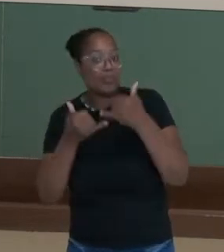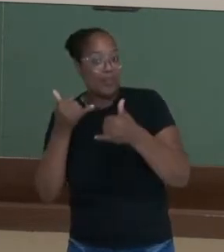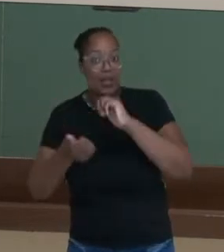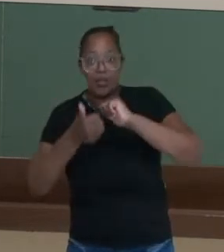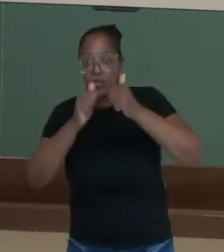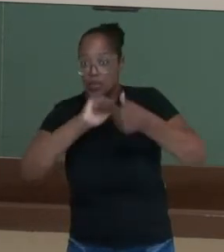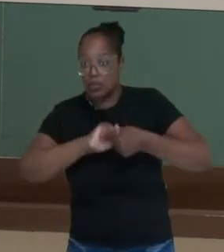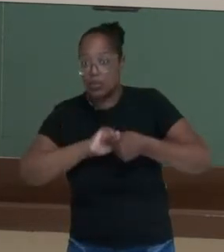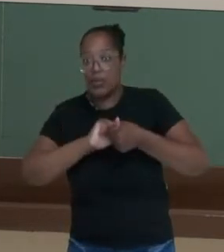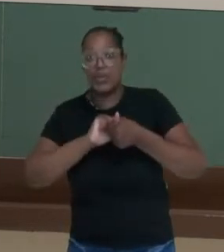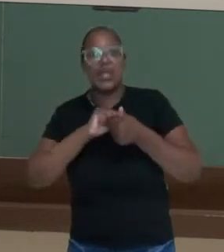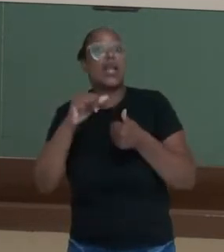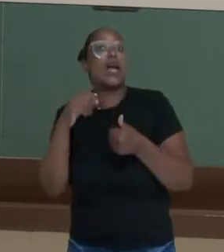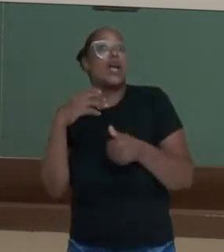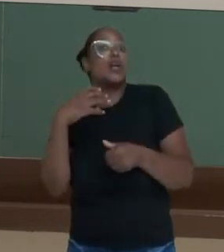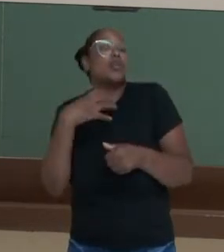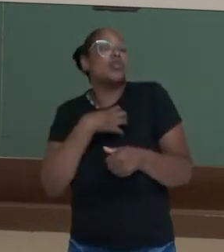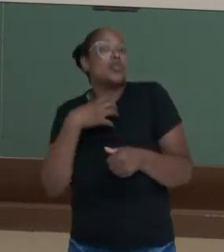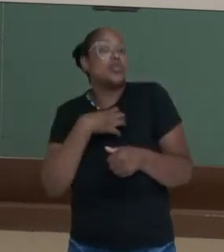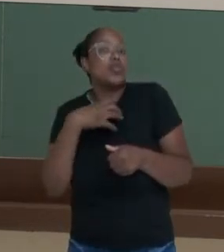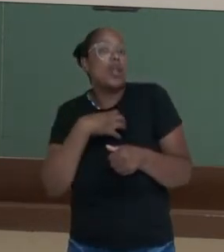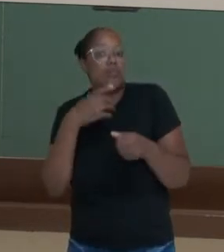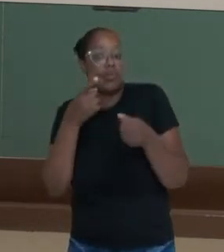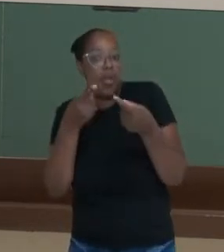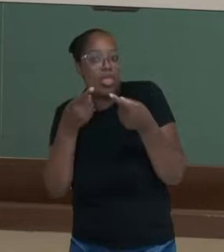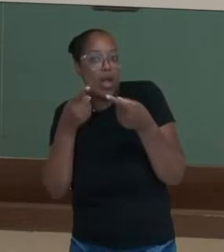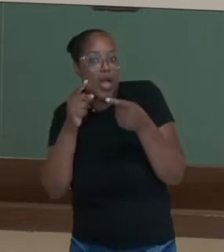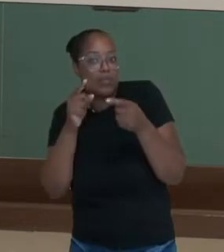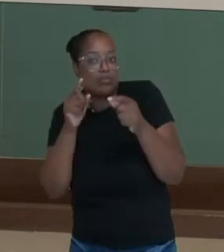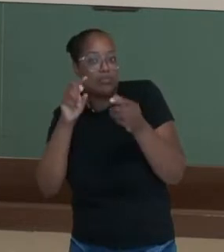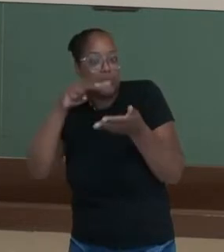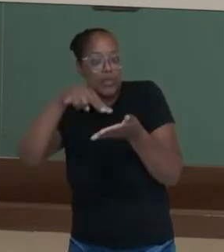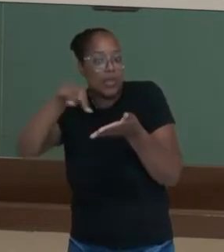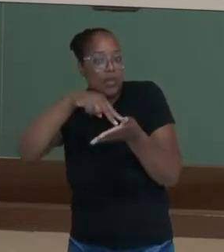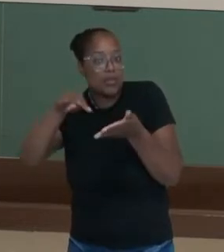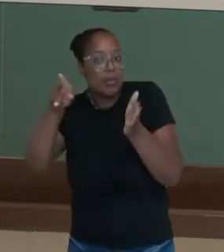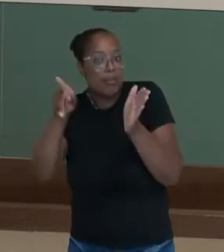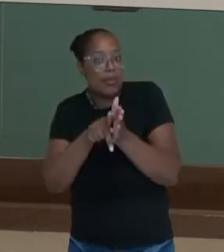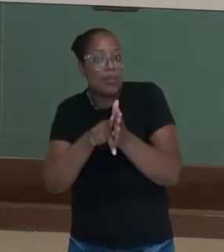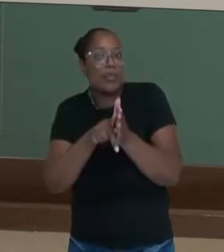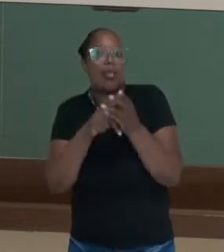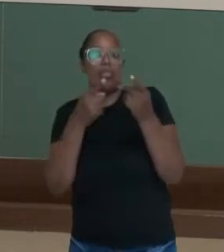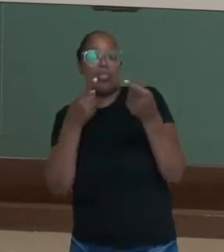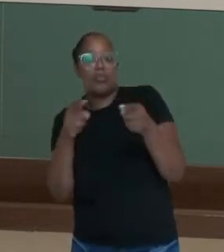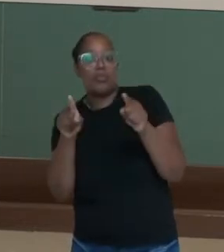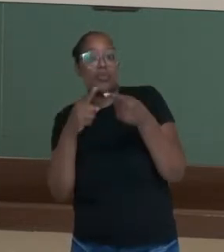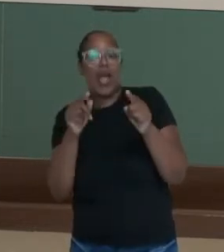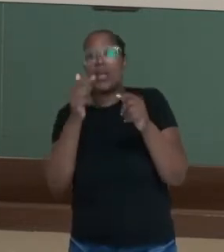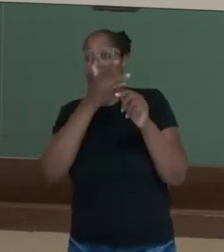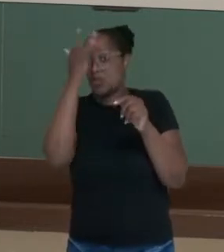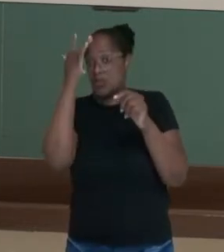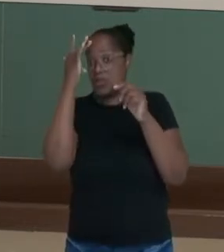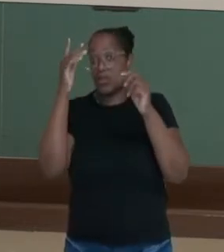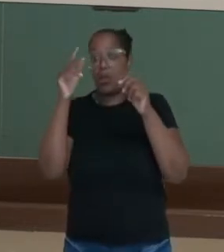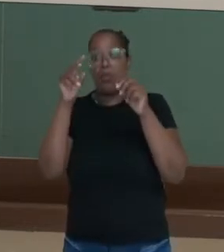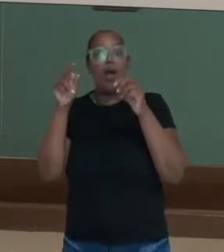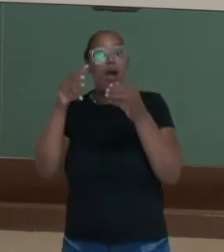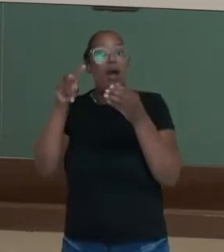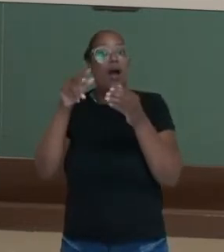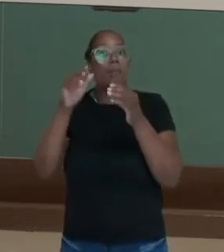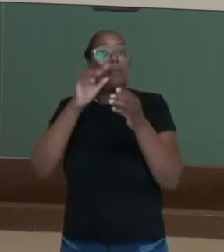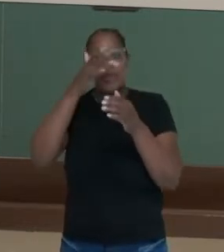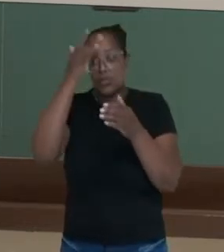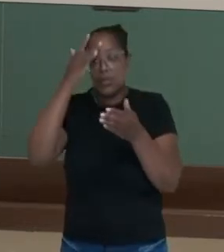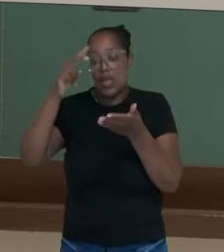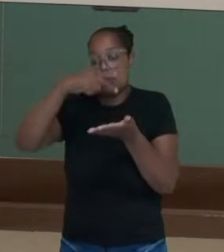música. E vocês perceberam naquela imagem anterior que quem está no entorno da roda acompanha a